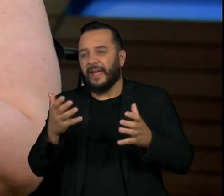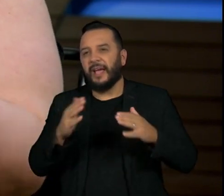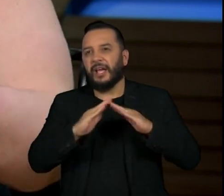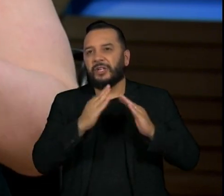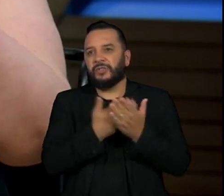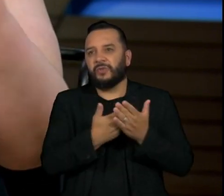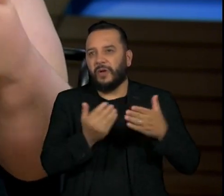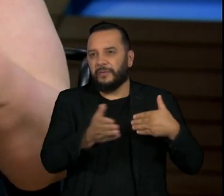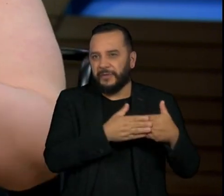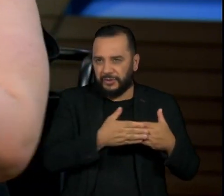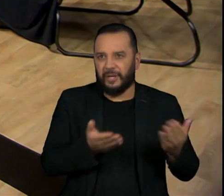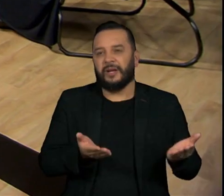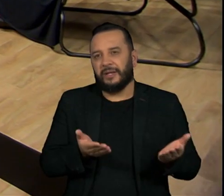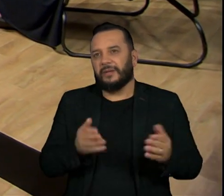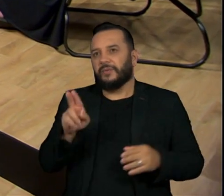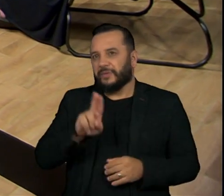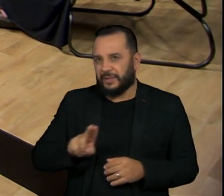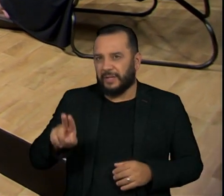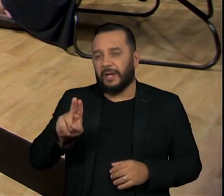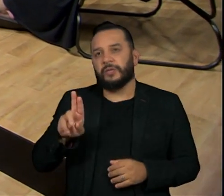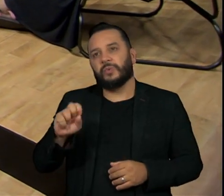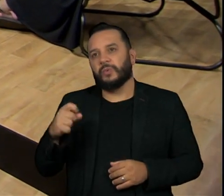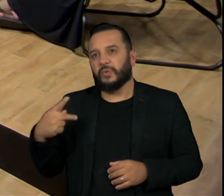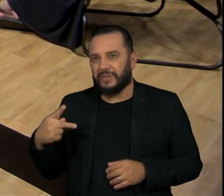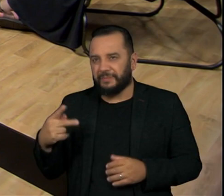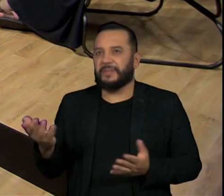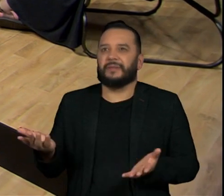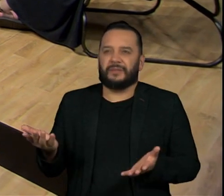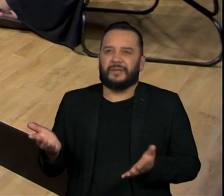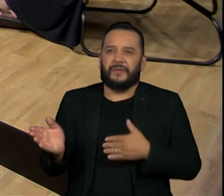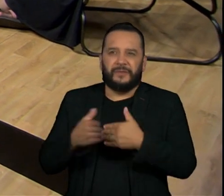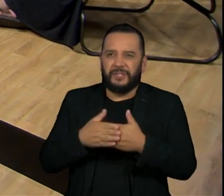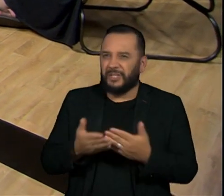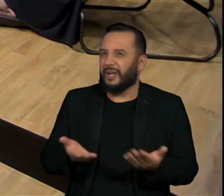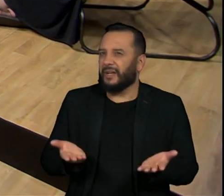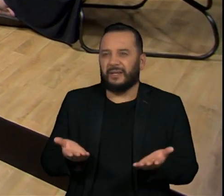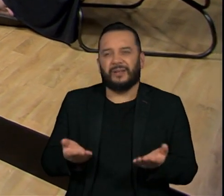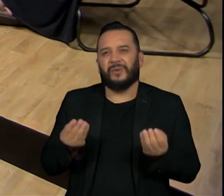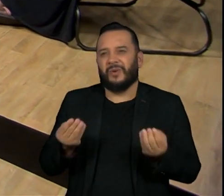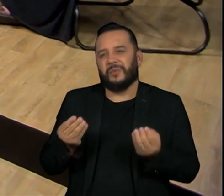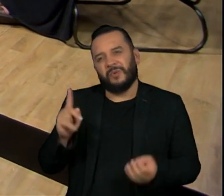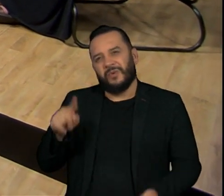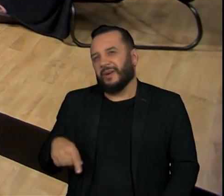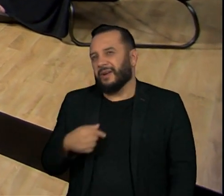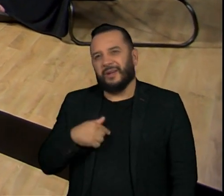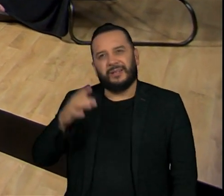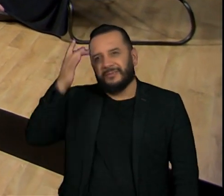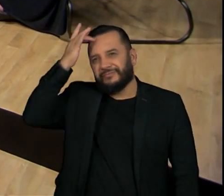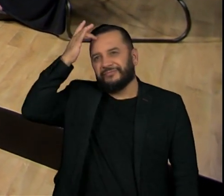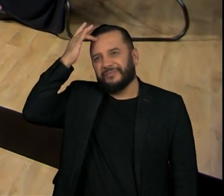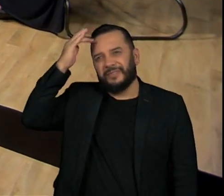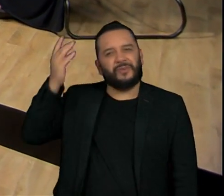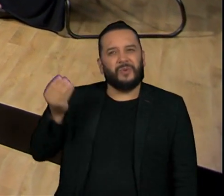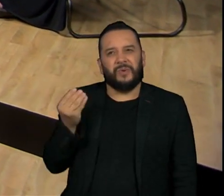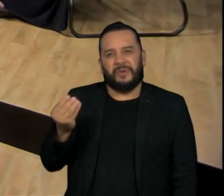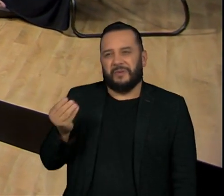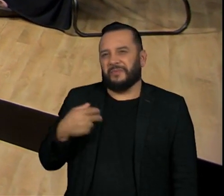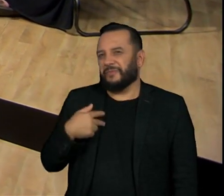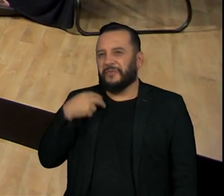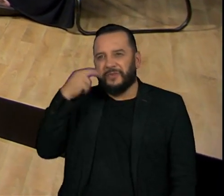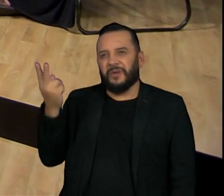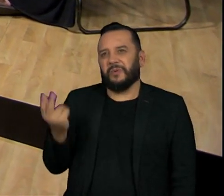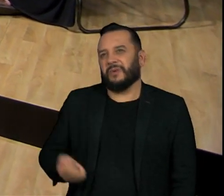o pânico chegou na USP, chegou em vários lugares. Fechar escolas, universidades é um absurdo. É um absurdo no sentido de que nós não podemos reagir a este